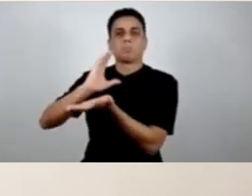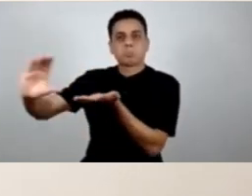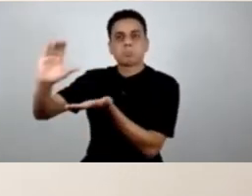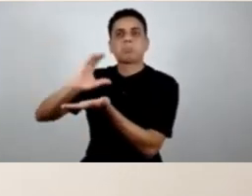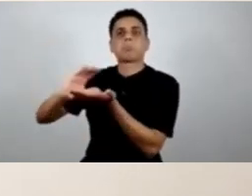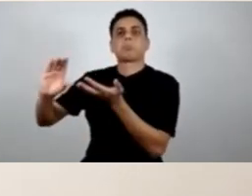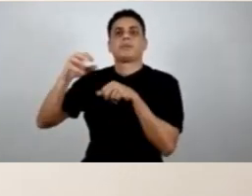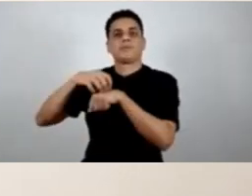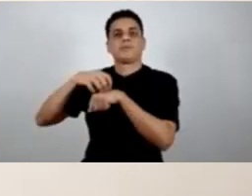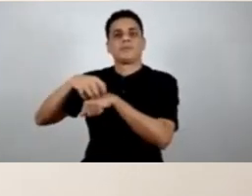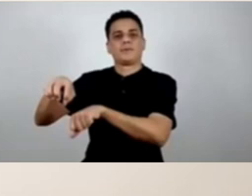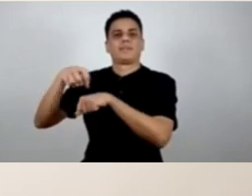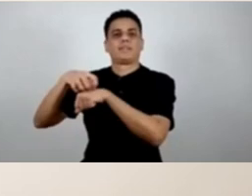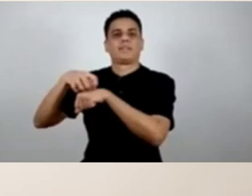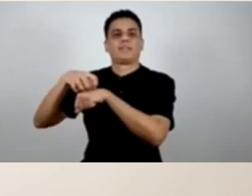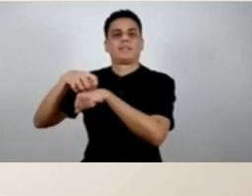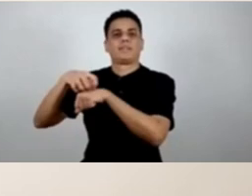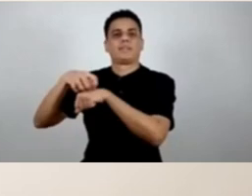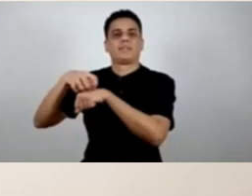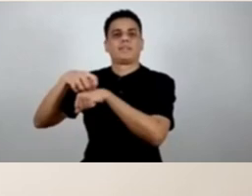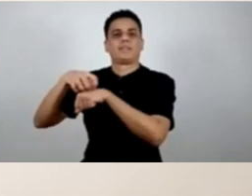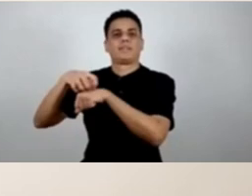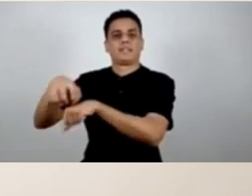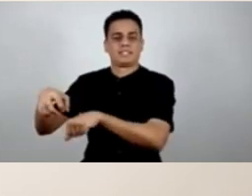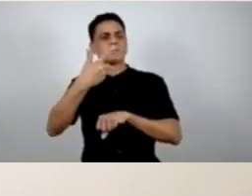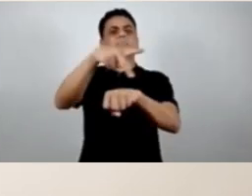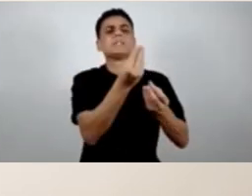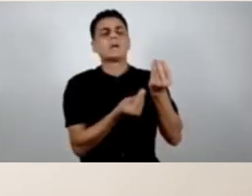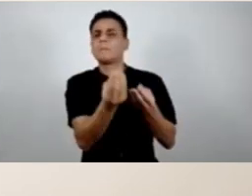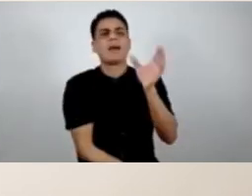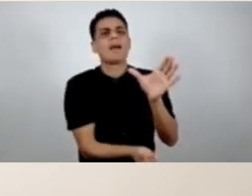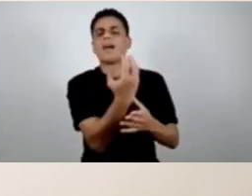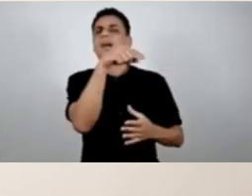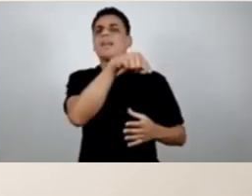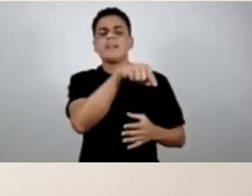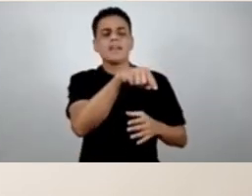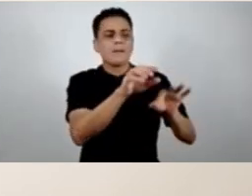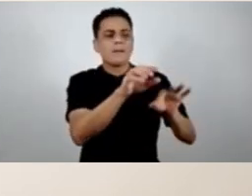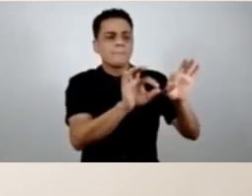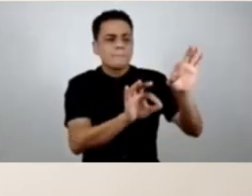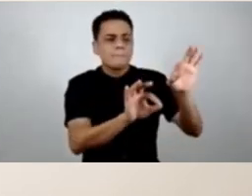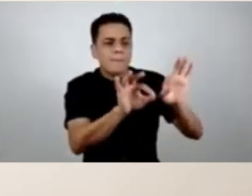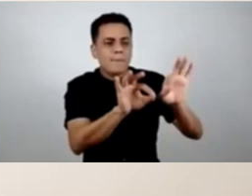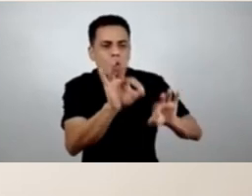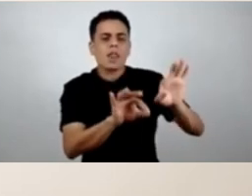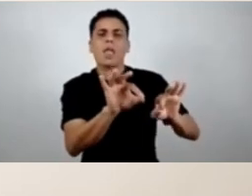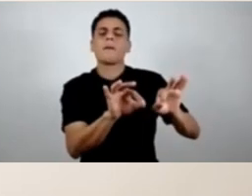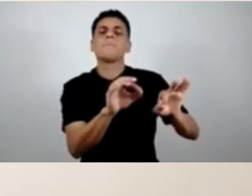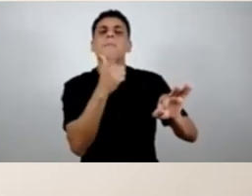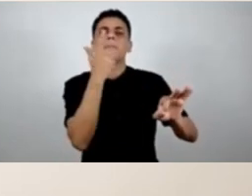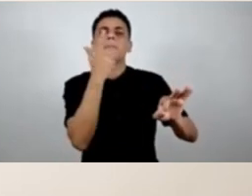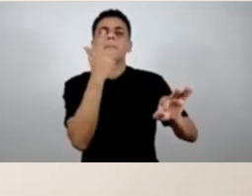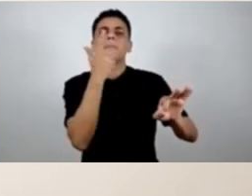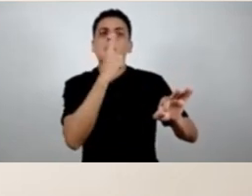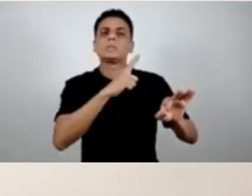países, né, como são feitos programas específicos para você ter uma imagem positiva do país. Então, a gente pega o